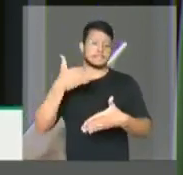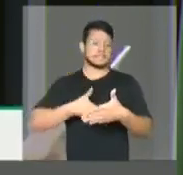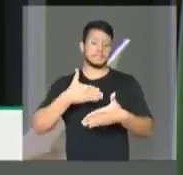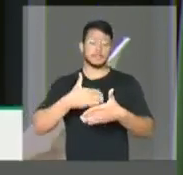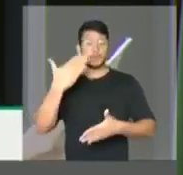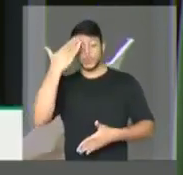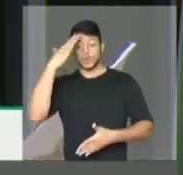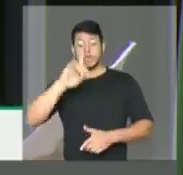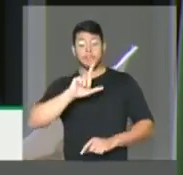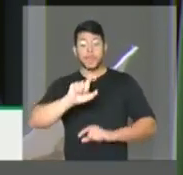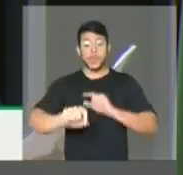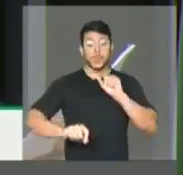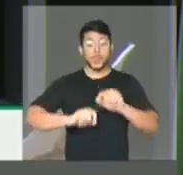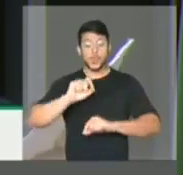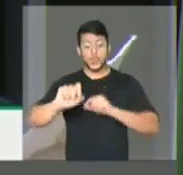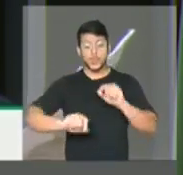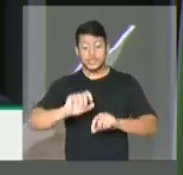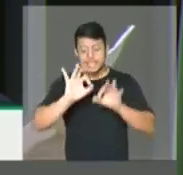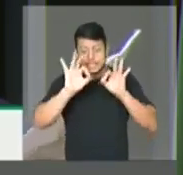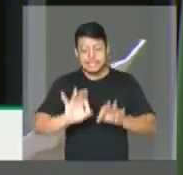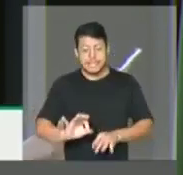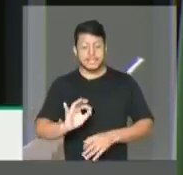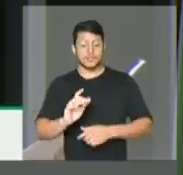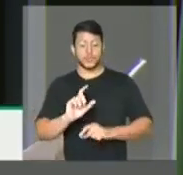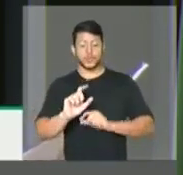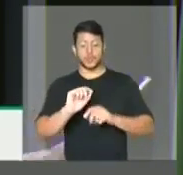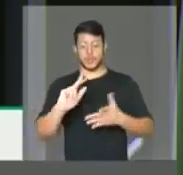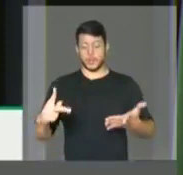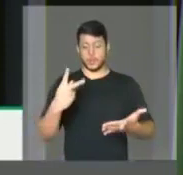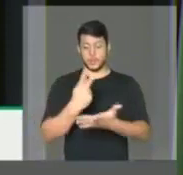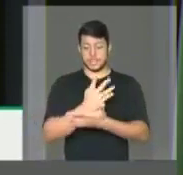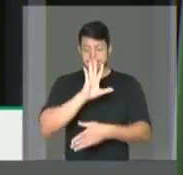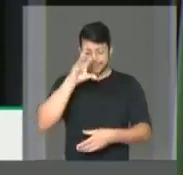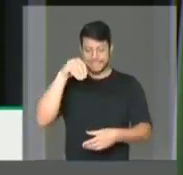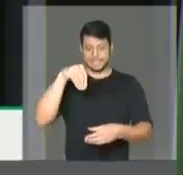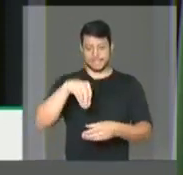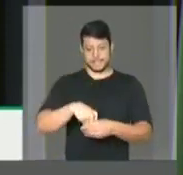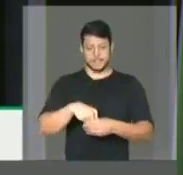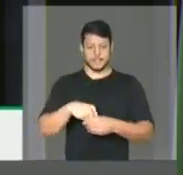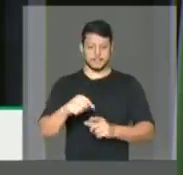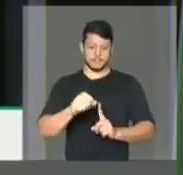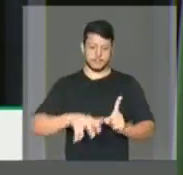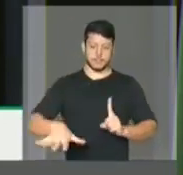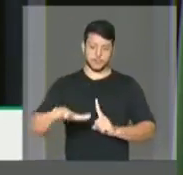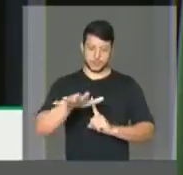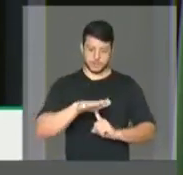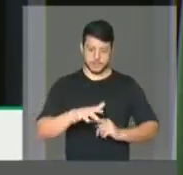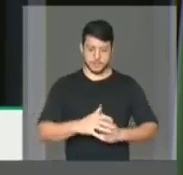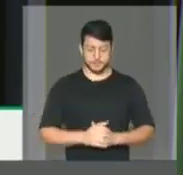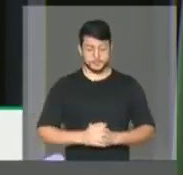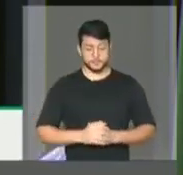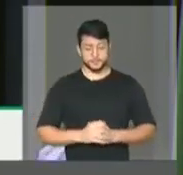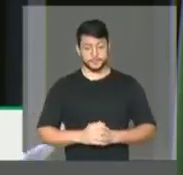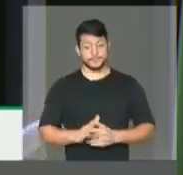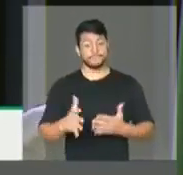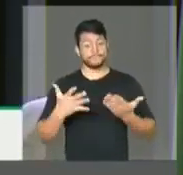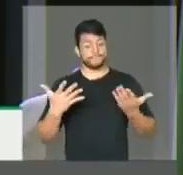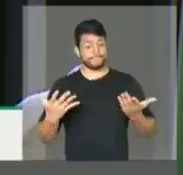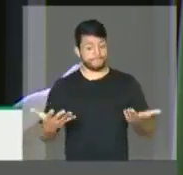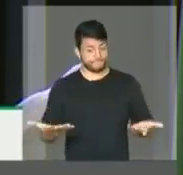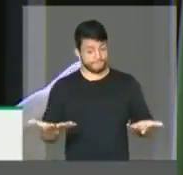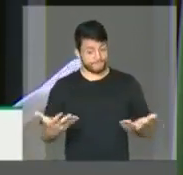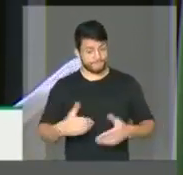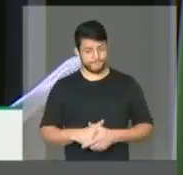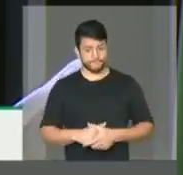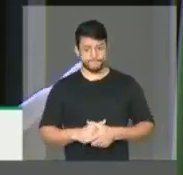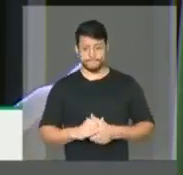decifrar com responsabilidade e escrúpulo os fenômenos que impactam a vida em sociedade. Nesse caminhar,